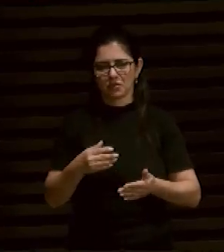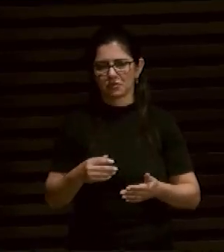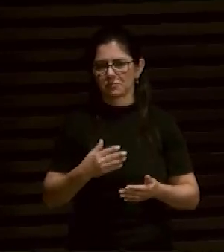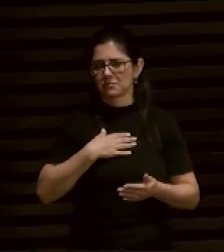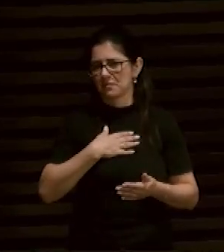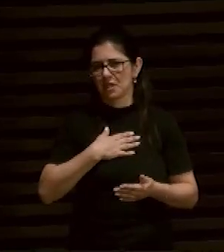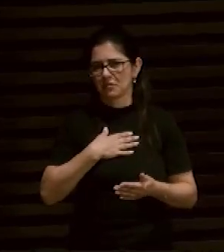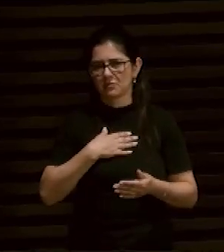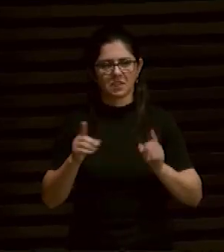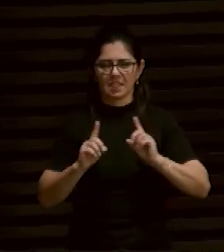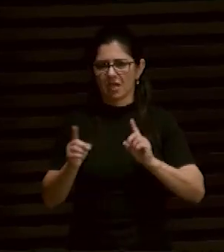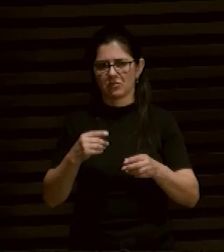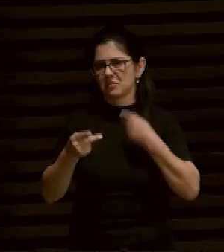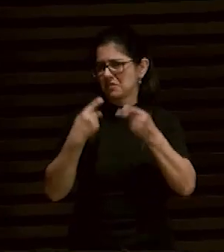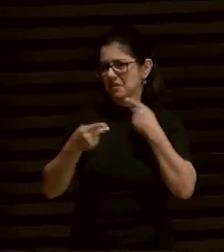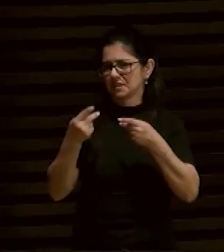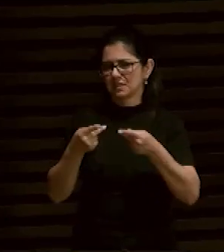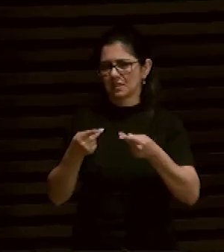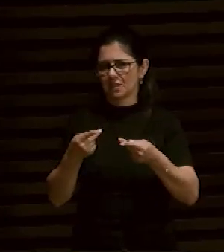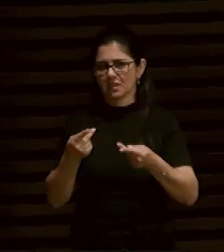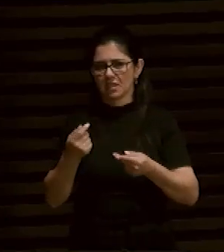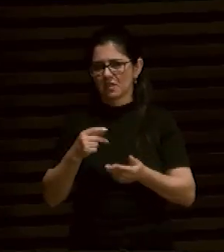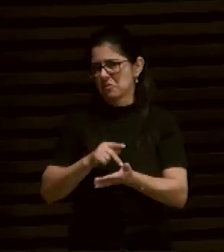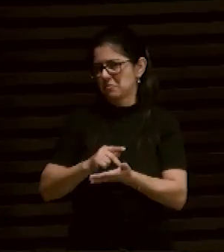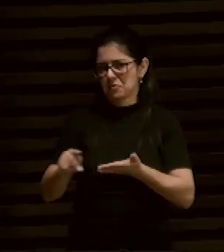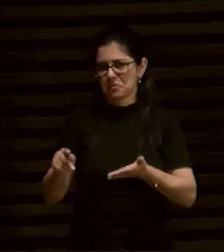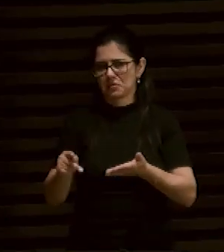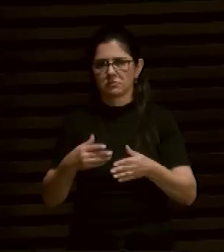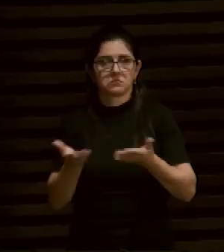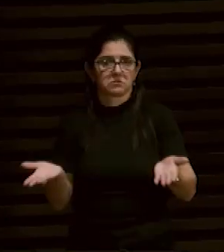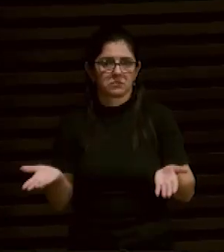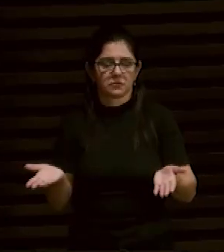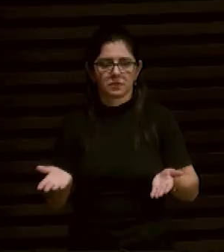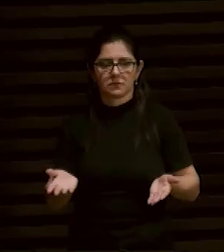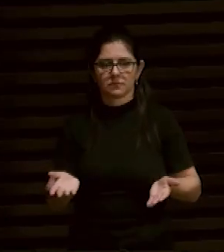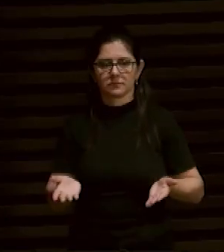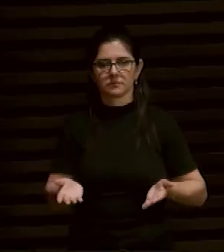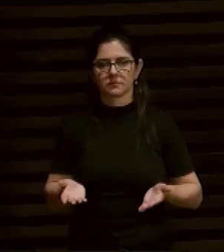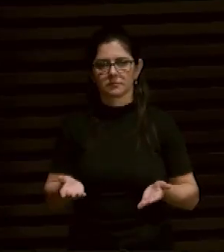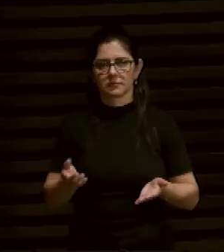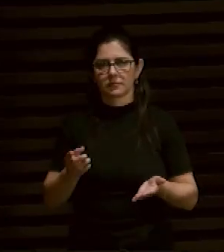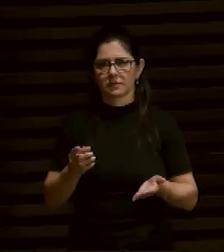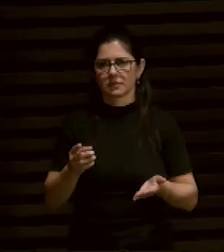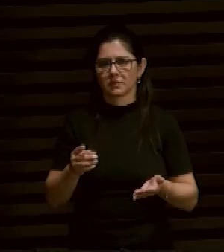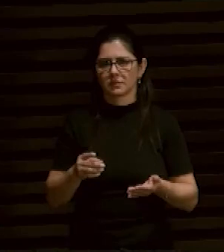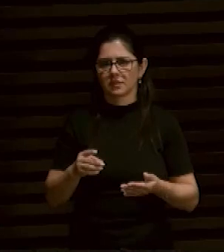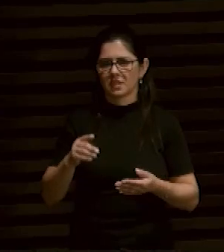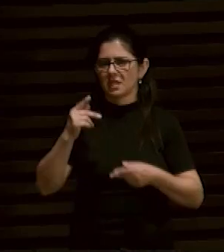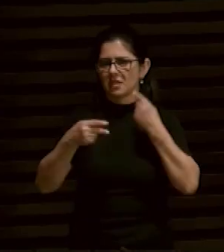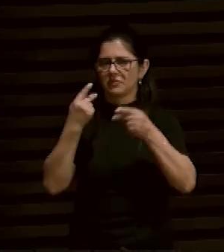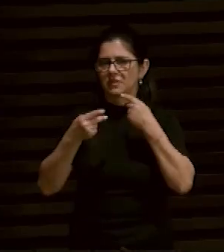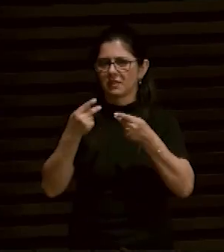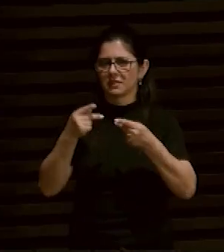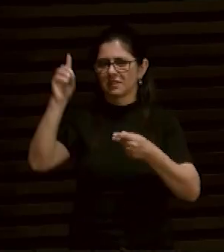mas Deus, eu sou mais puro do que ouro de Ofir. Ele não vira para Deus e fala: Deus, eu estou no centro do seu